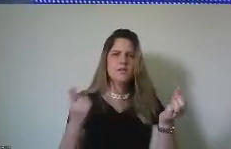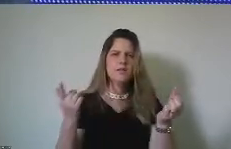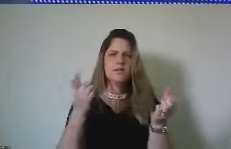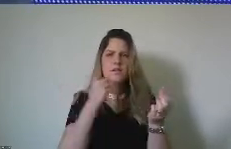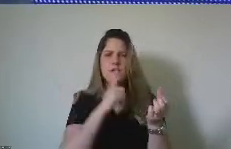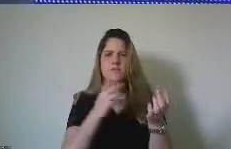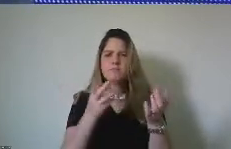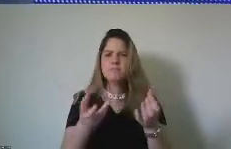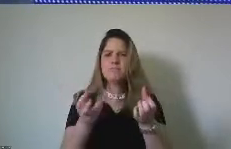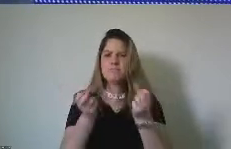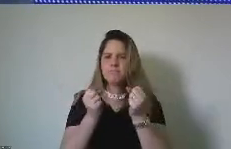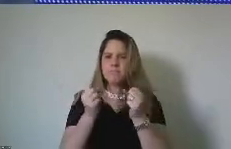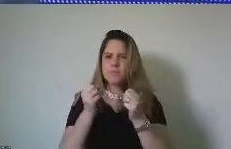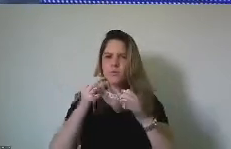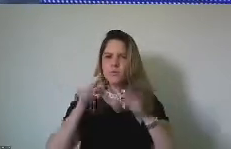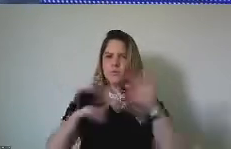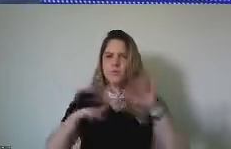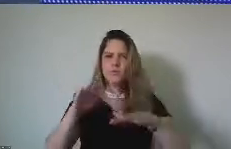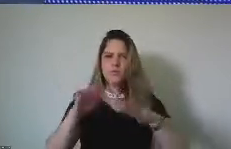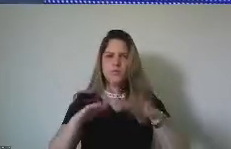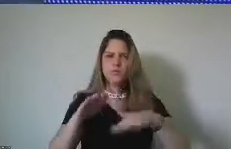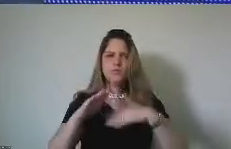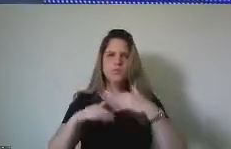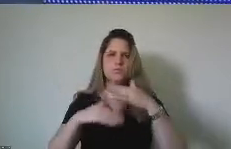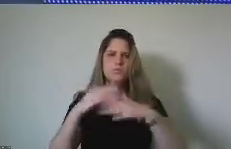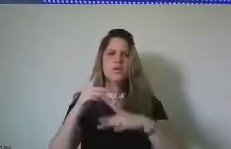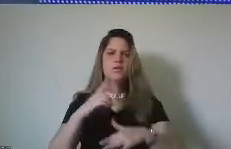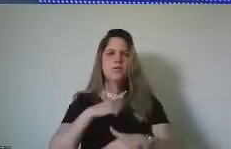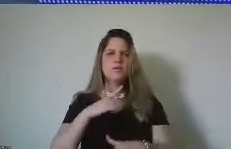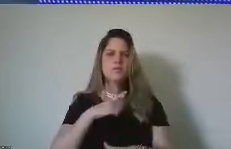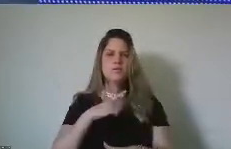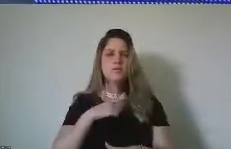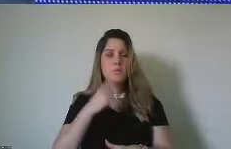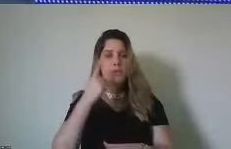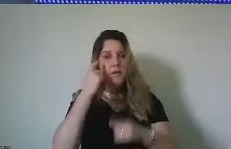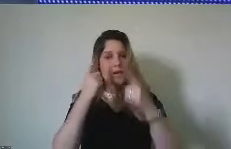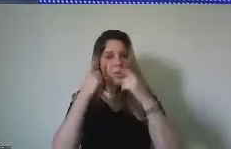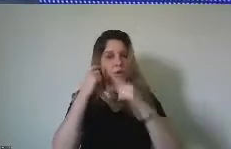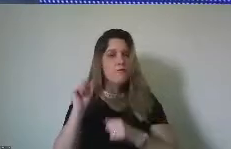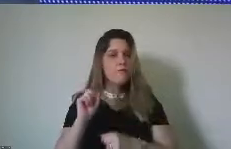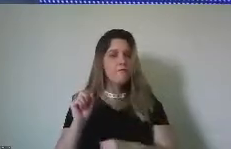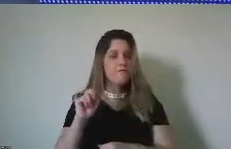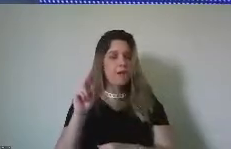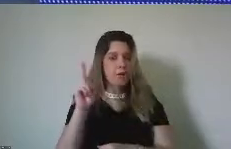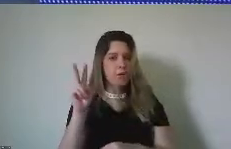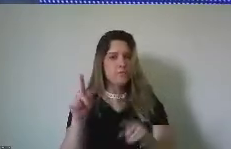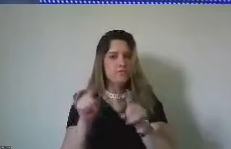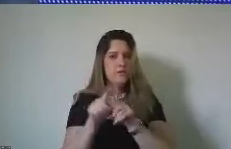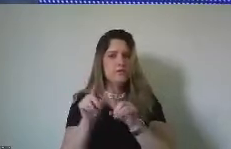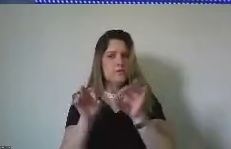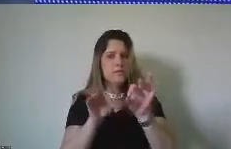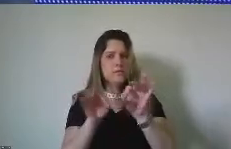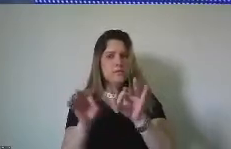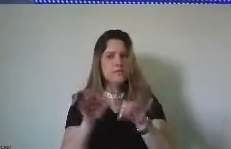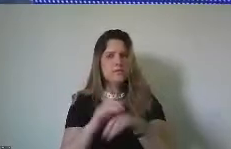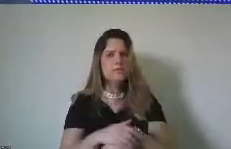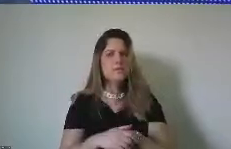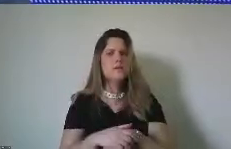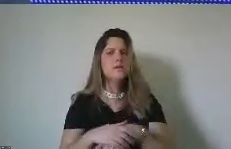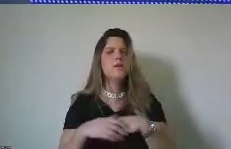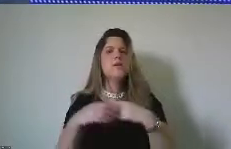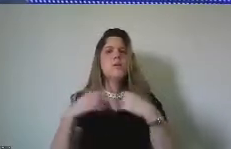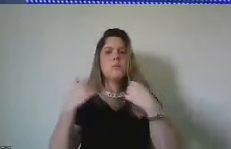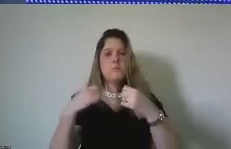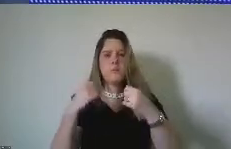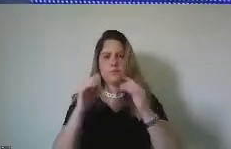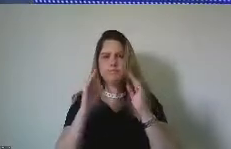remuneração dos investimentos porque se tinha uma ideia que o valor rescisão seria indenizado em 2016 por decisão